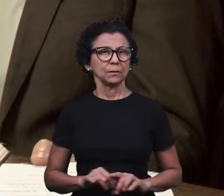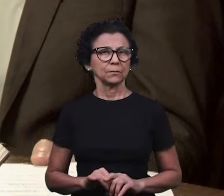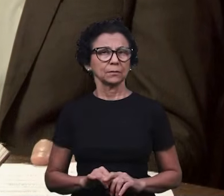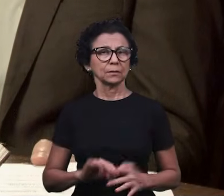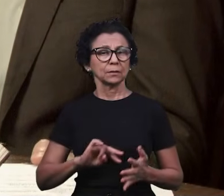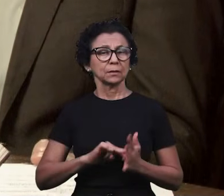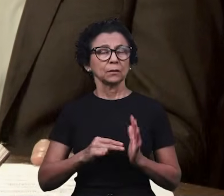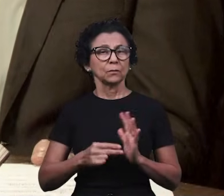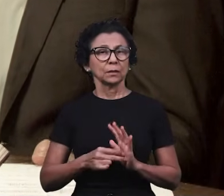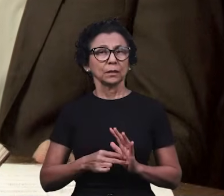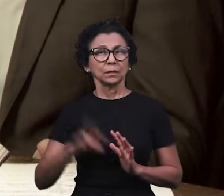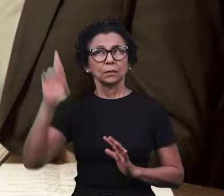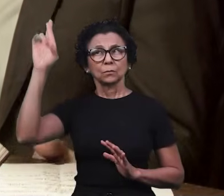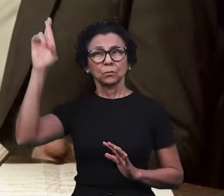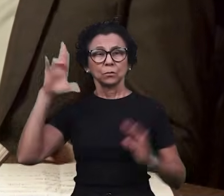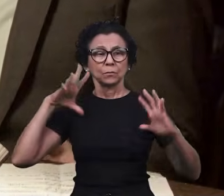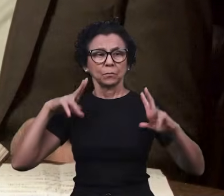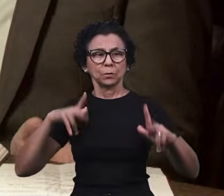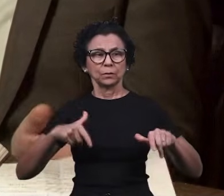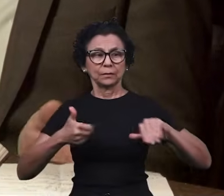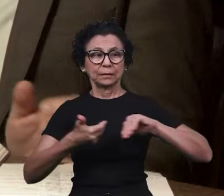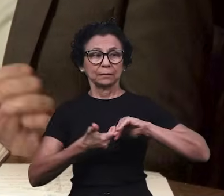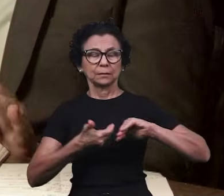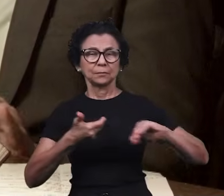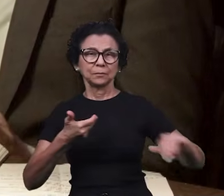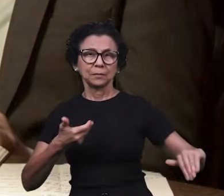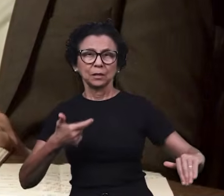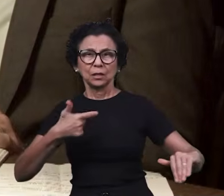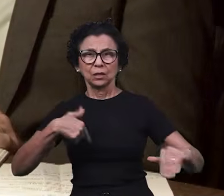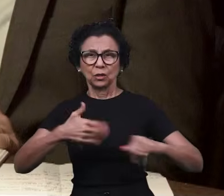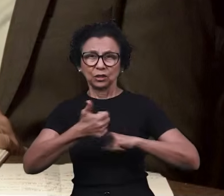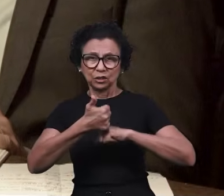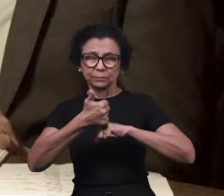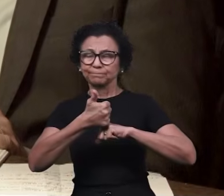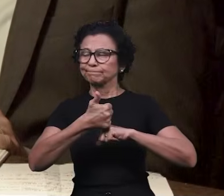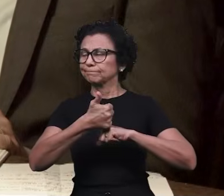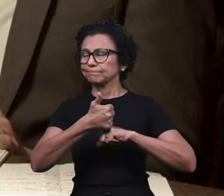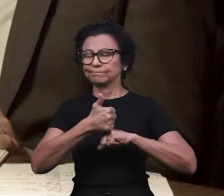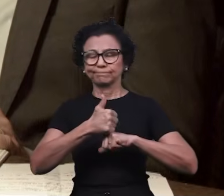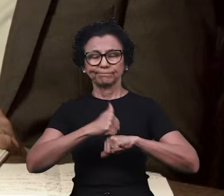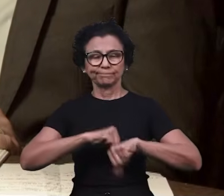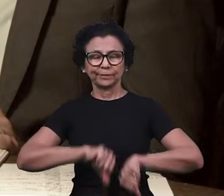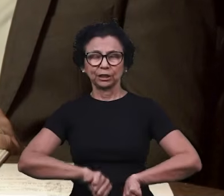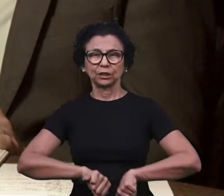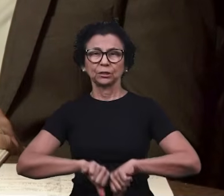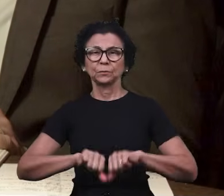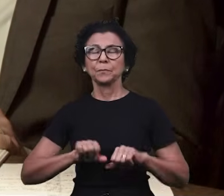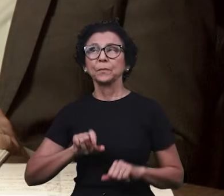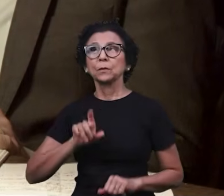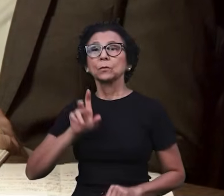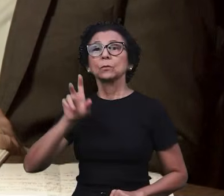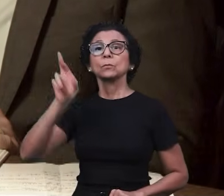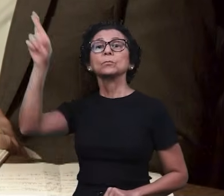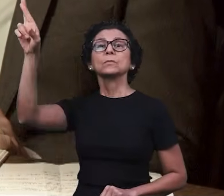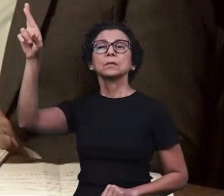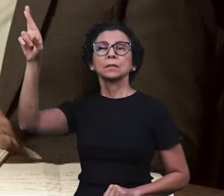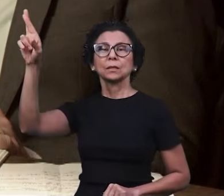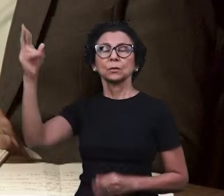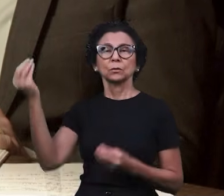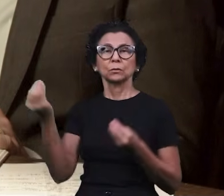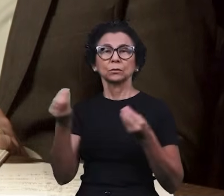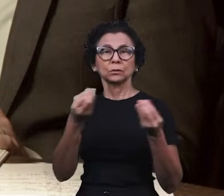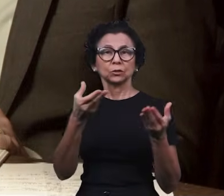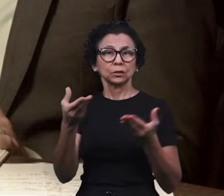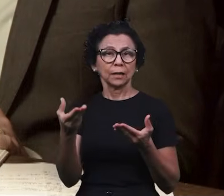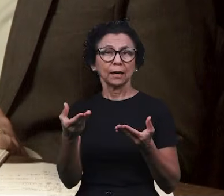vida. E nós não somos dignos, mas Ele vai fazer com que sejamos dignos. Pelo que Ele deu, pelo que